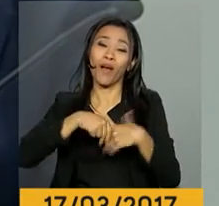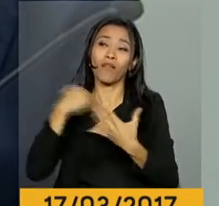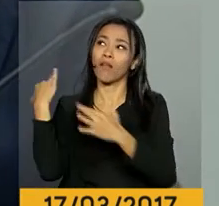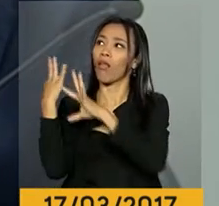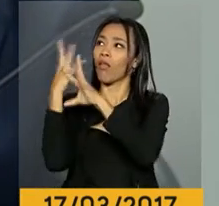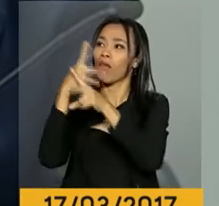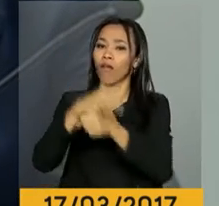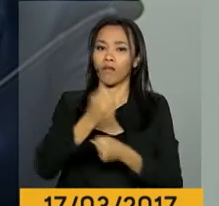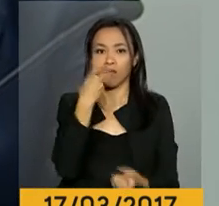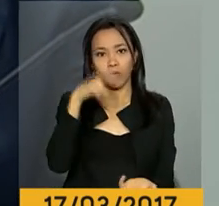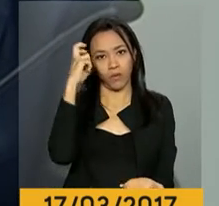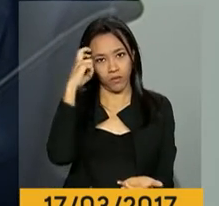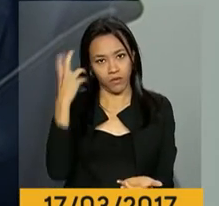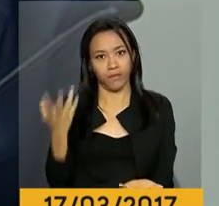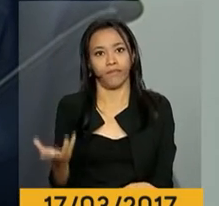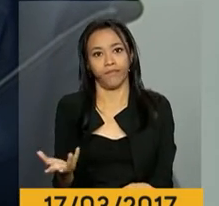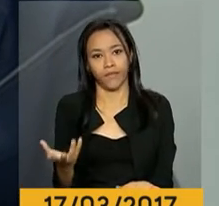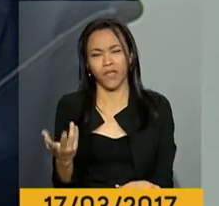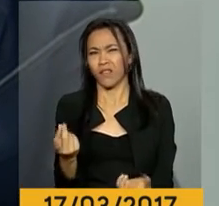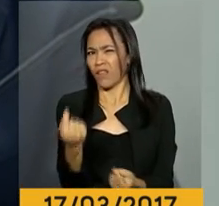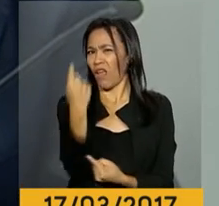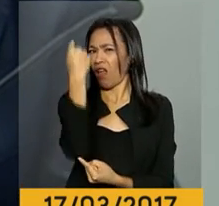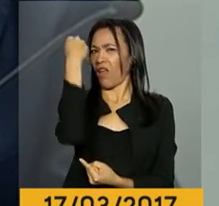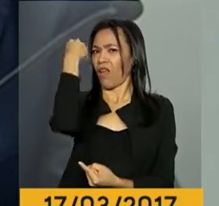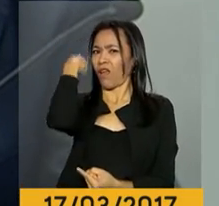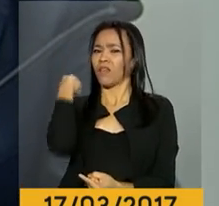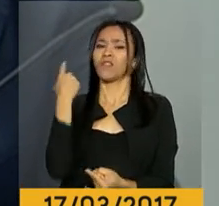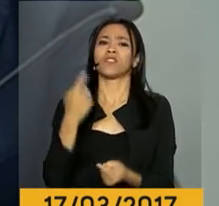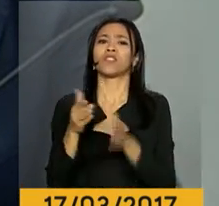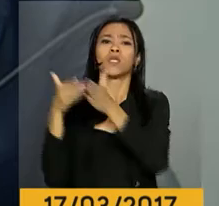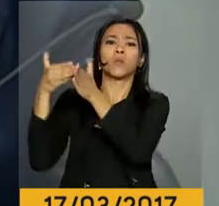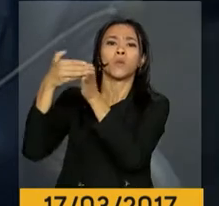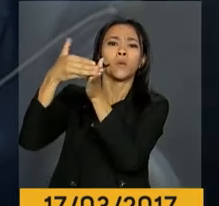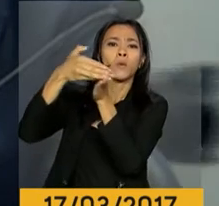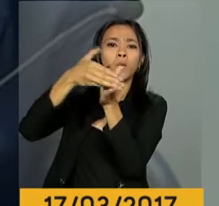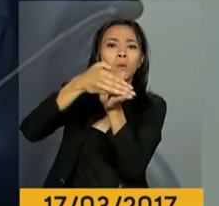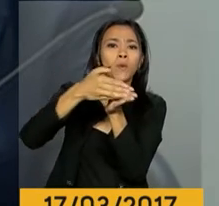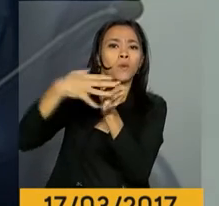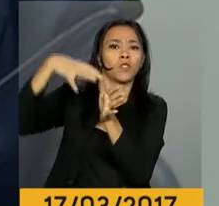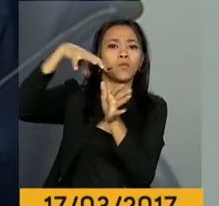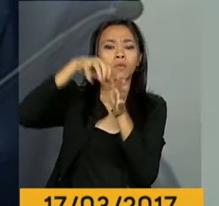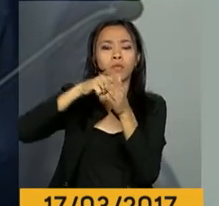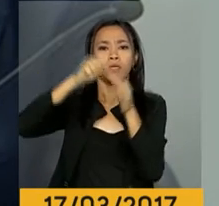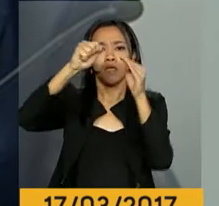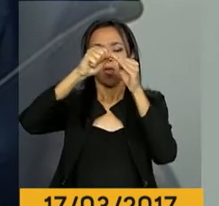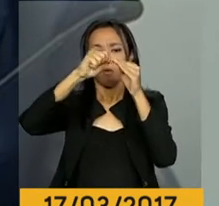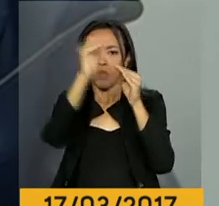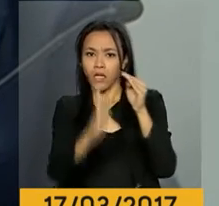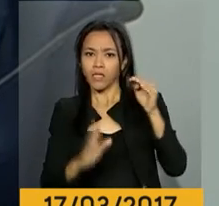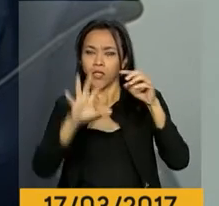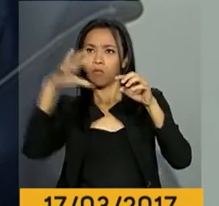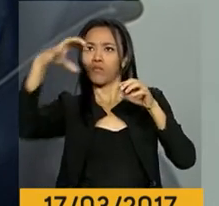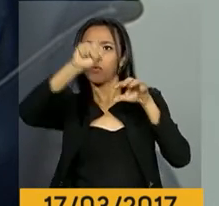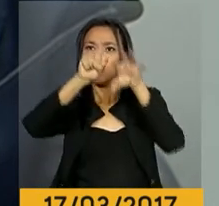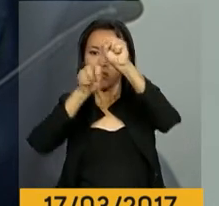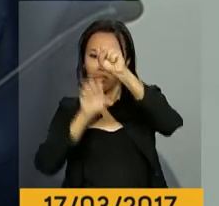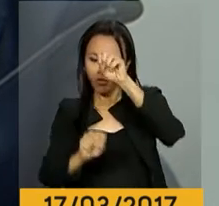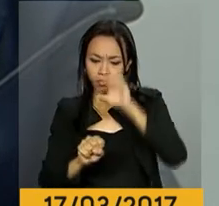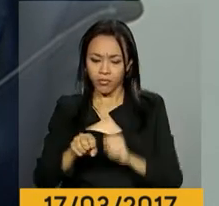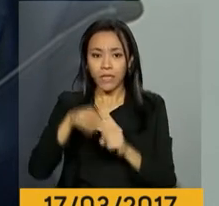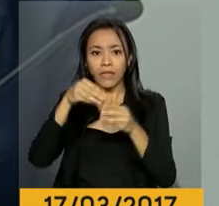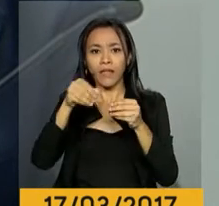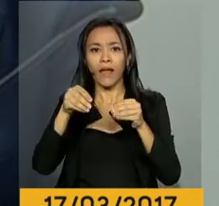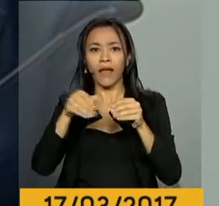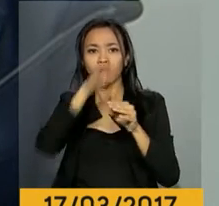esclarecer, porque desde a colonização foi assim. Nós tínhamos capitanias hereditárias, depois governos gerais, quando